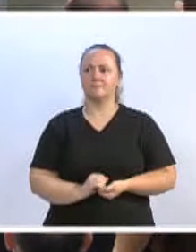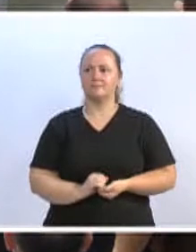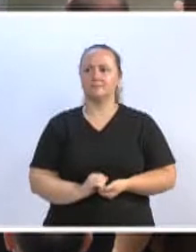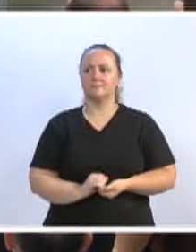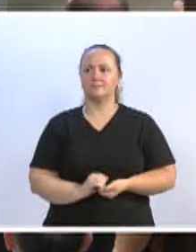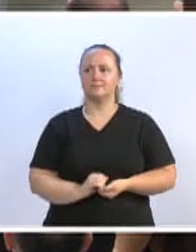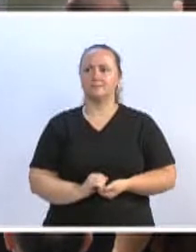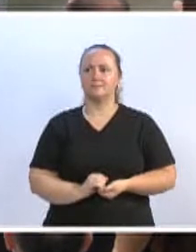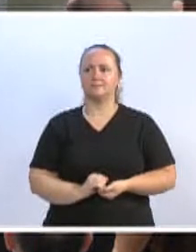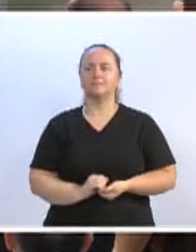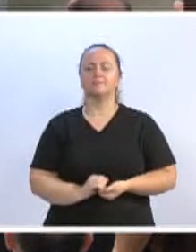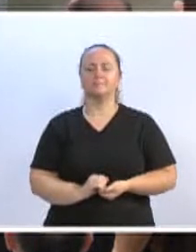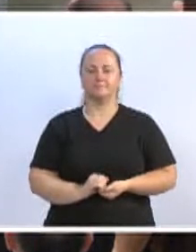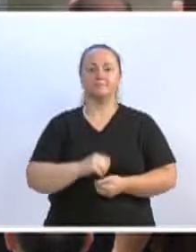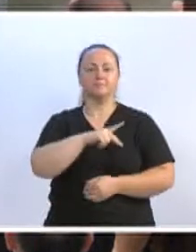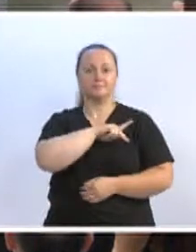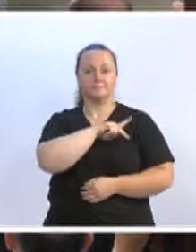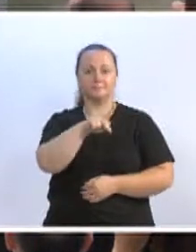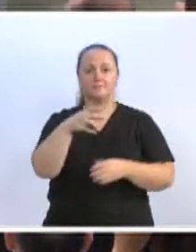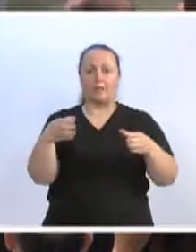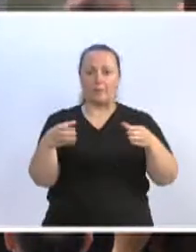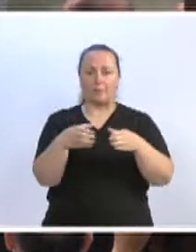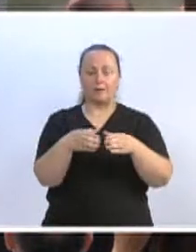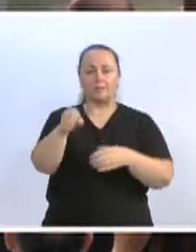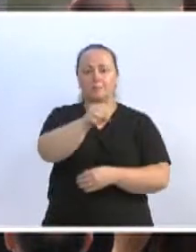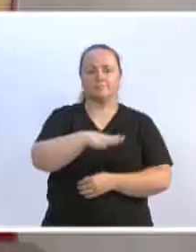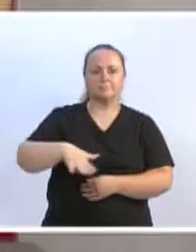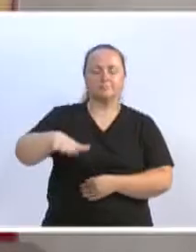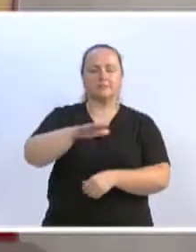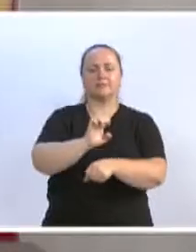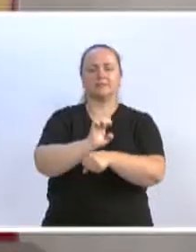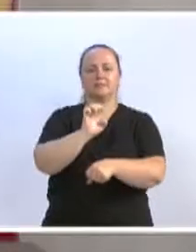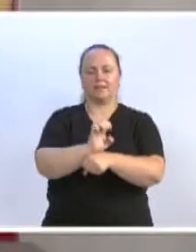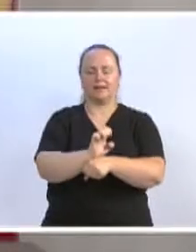É presidente do Diretório Estadual da Sociedade Bíblica.